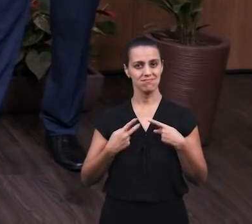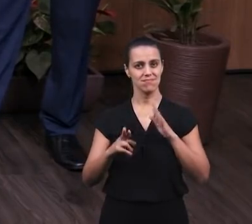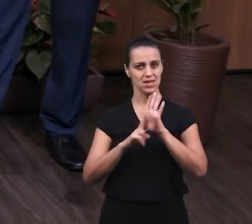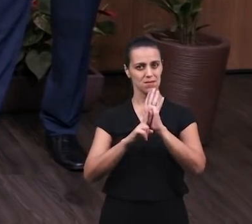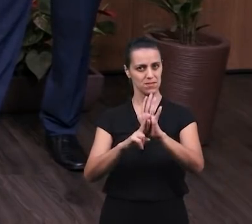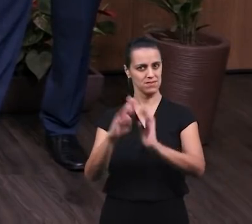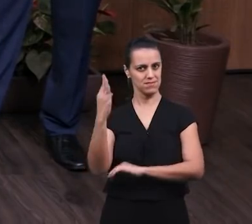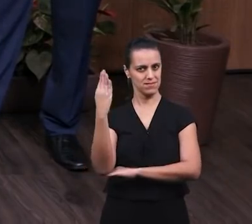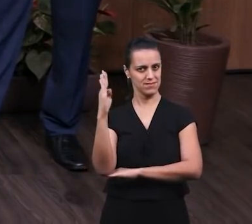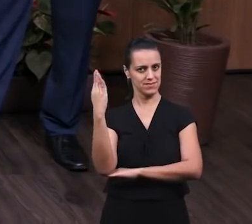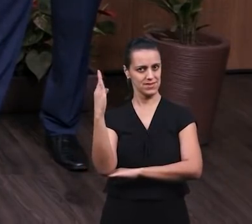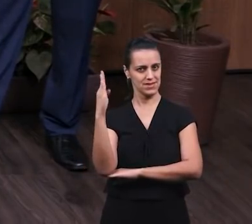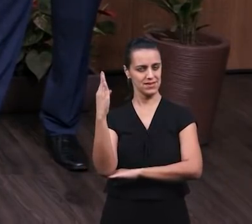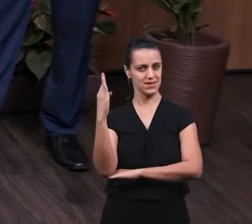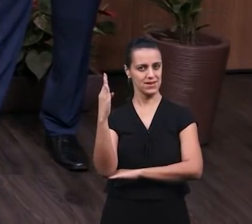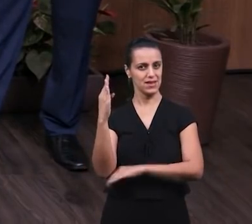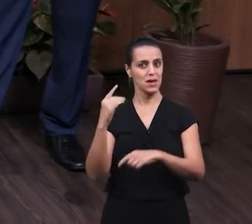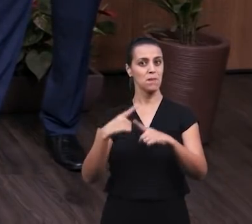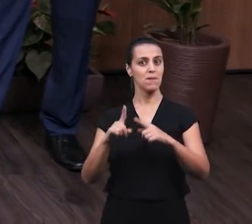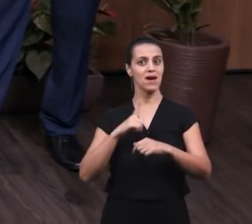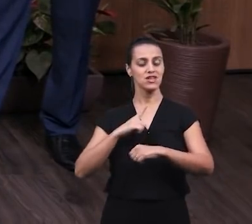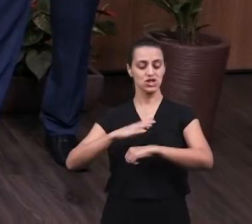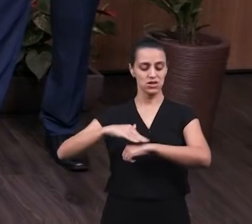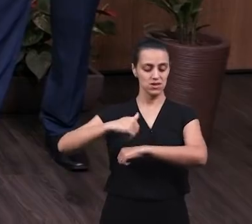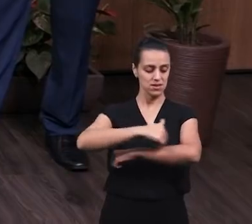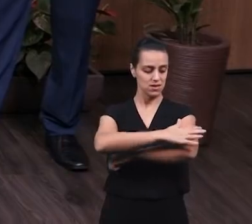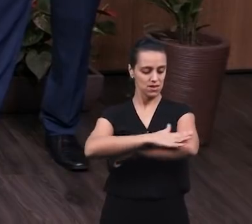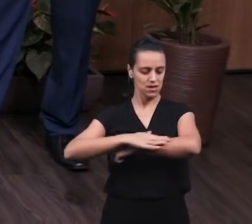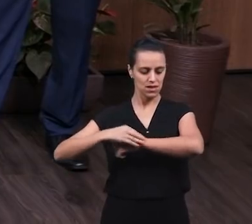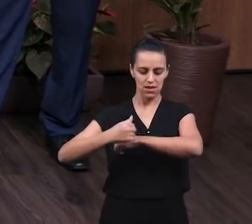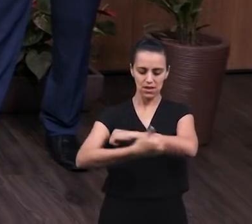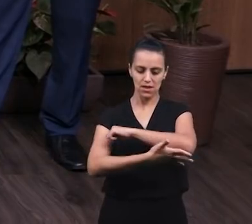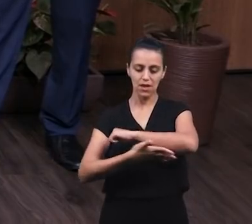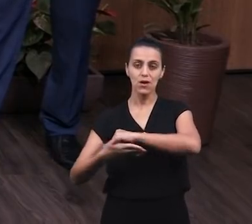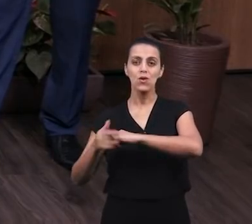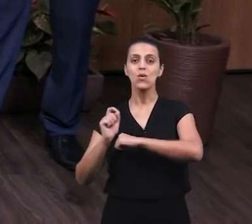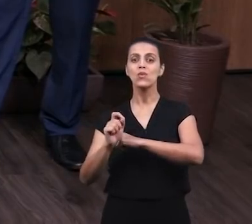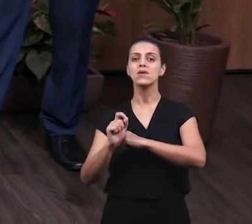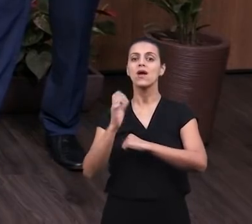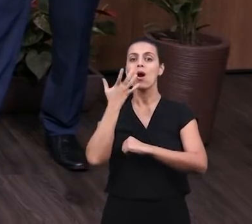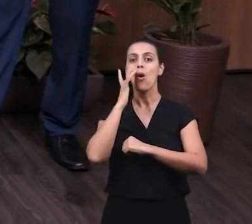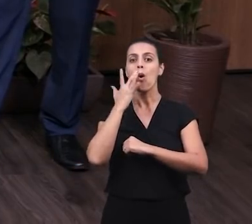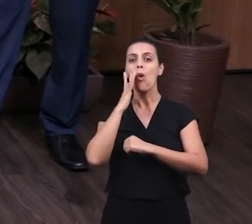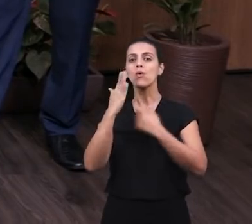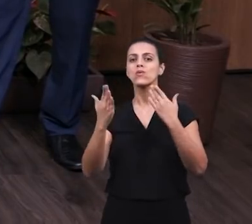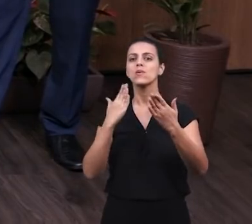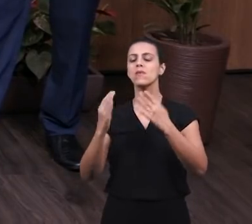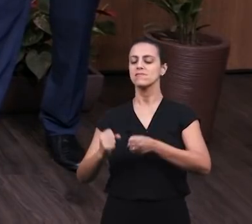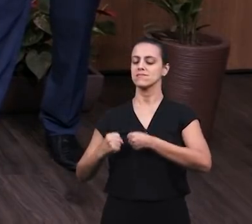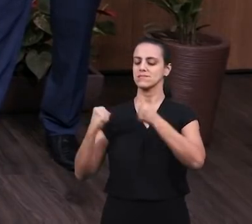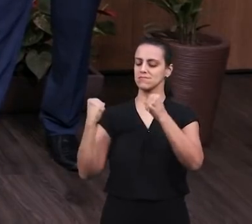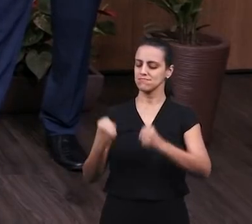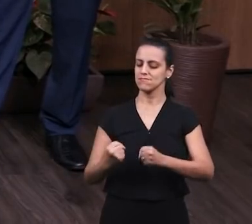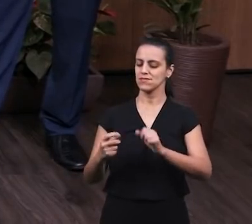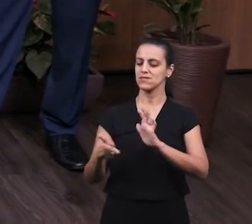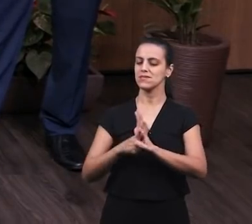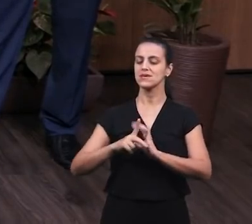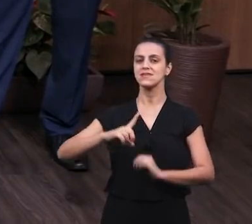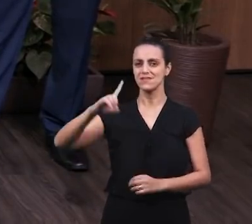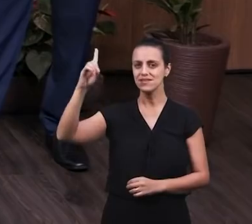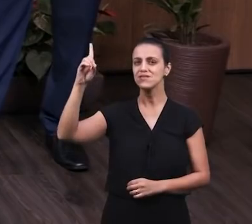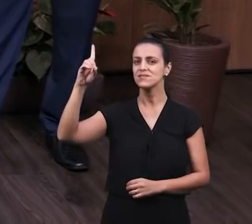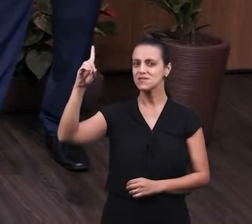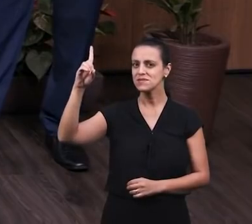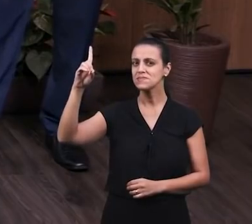madeira, mas revestido do poder de Deus, representado pelo ouro. Quer